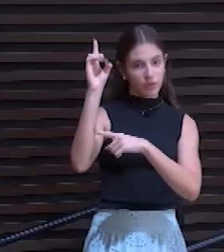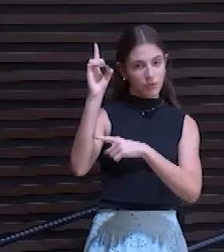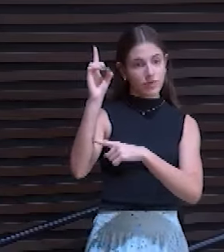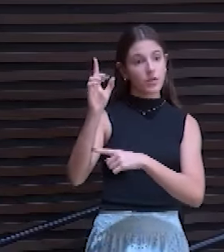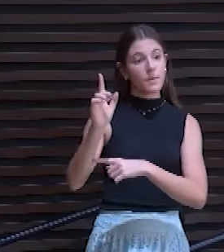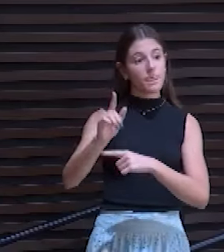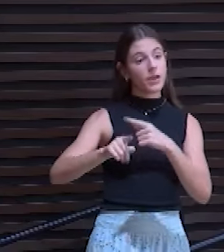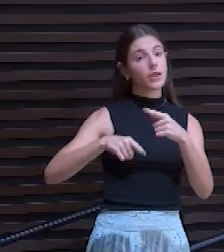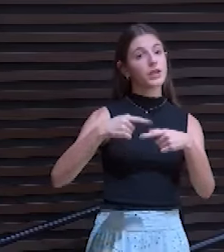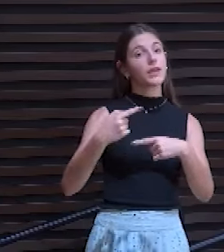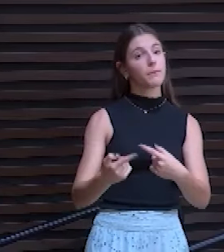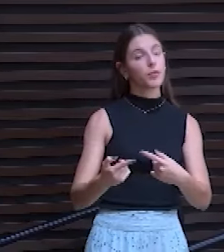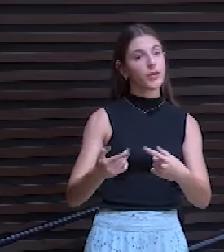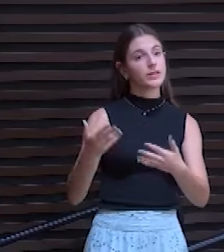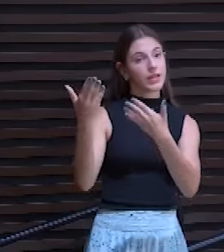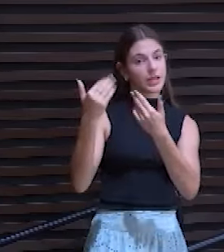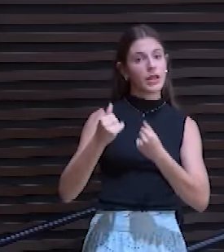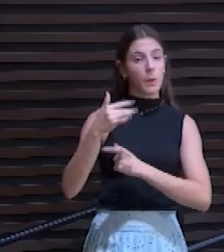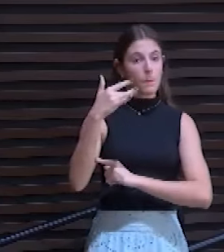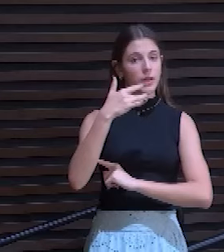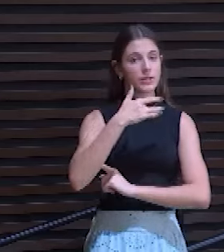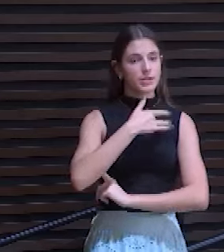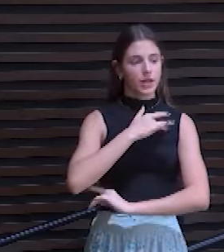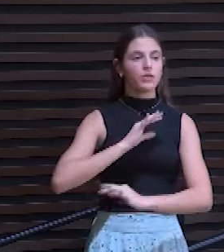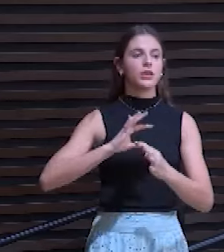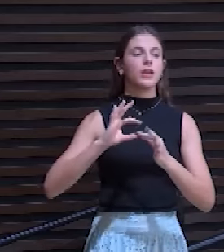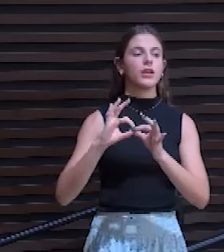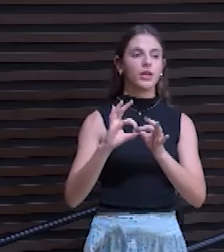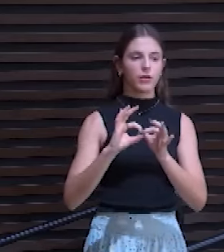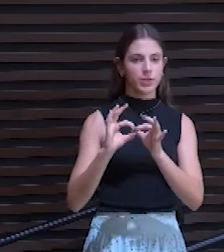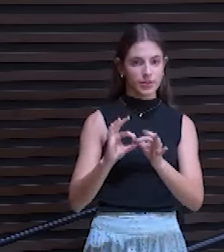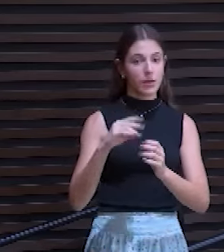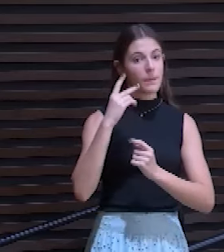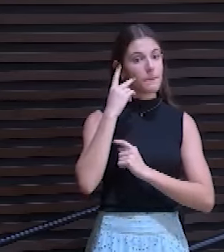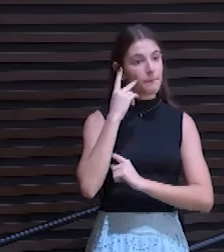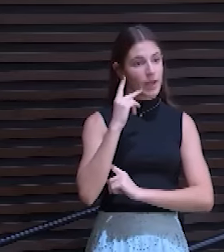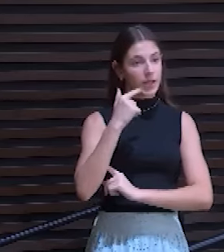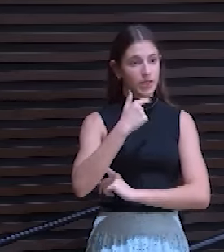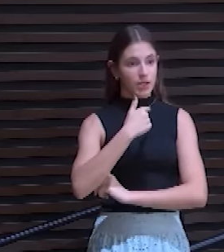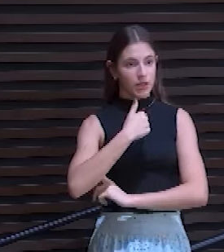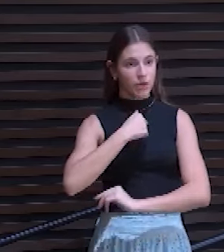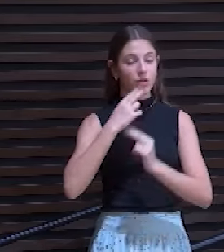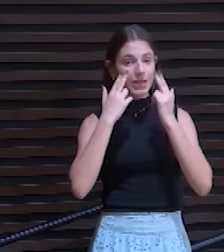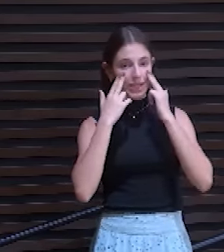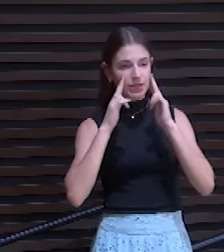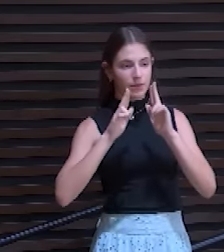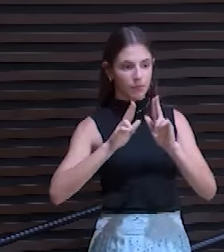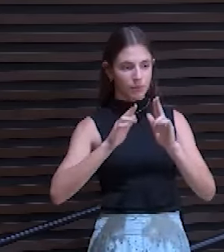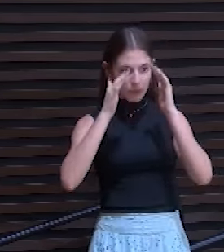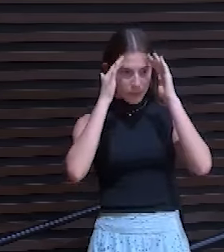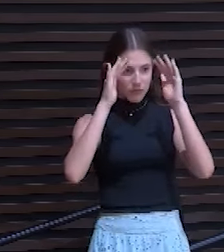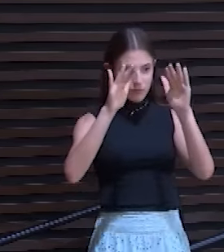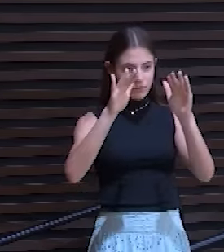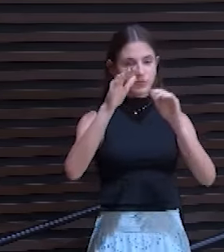da reconciliação, para que eu seja embaixador. Olha que coisa